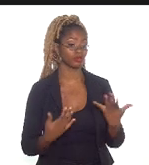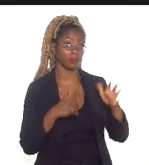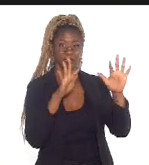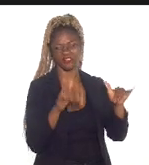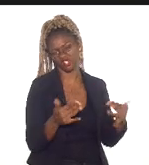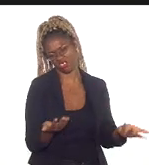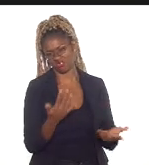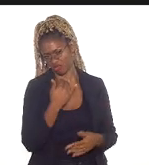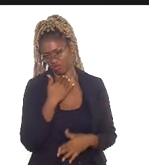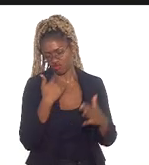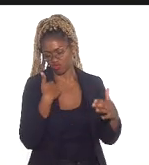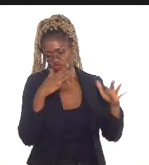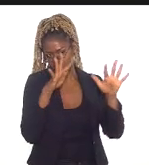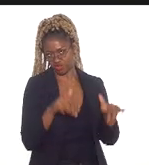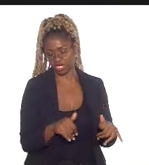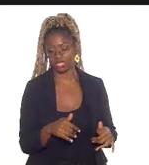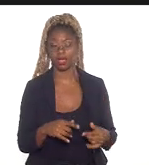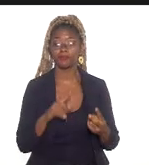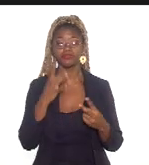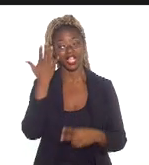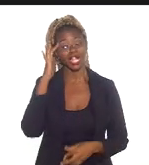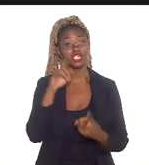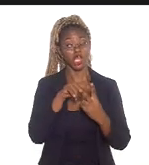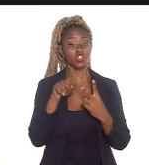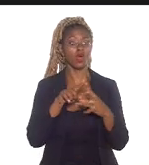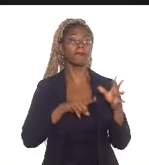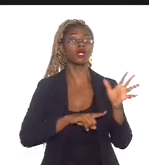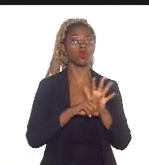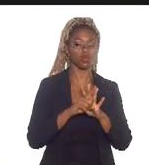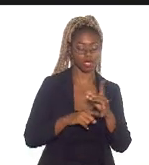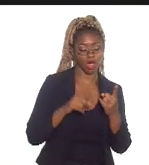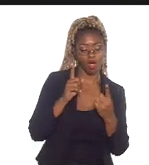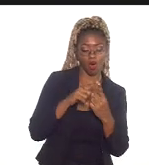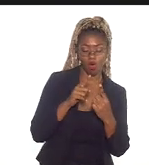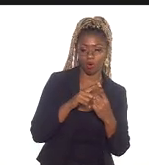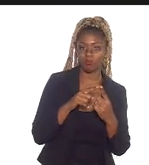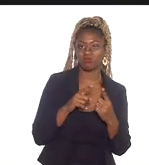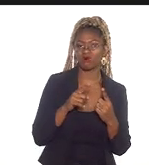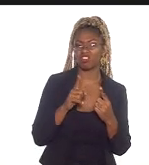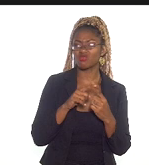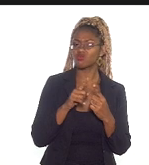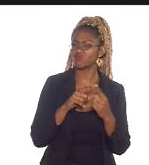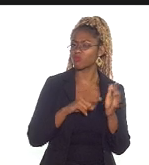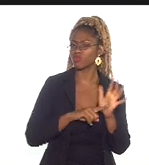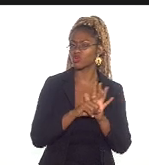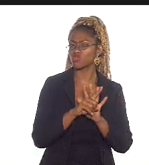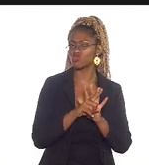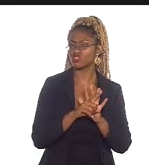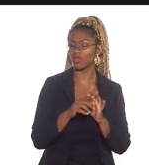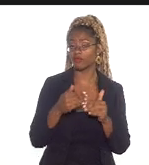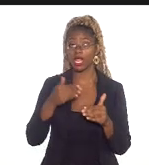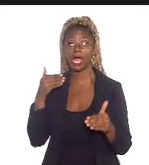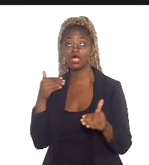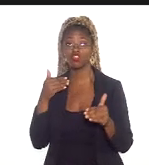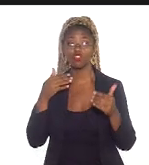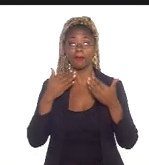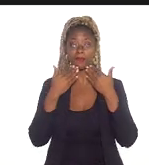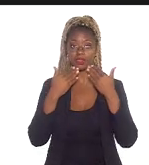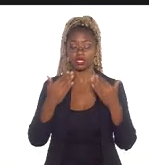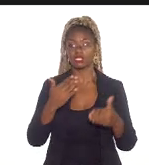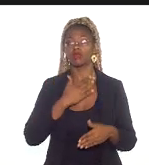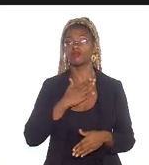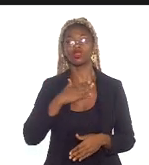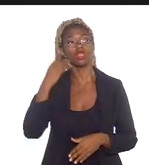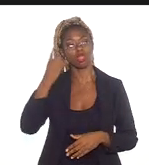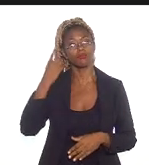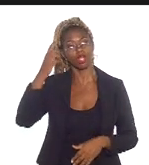deputado, eu acho que tem duas perguntas. Uma foi feita antes da minha apresentação pelo deputado